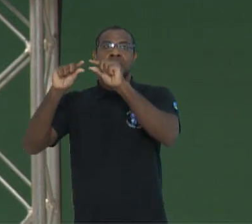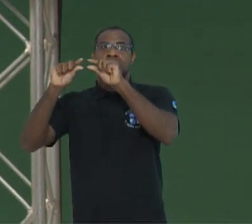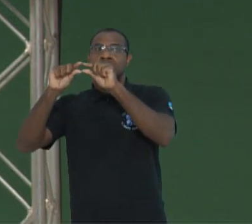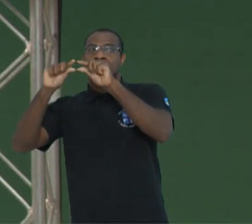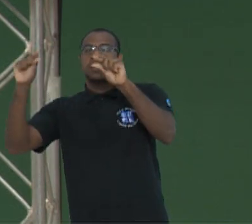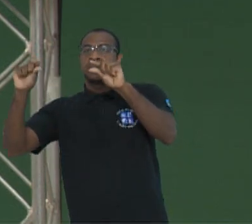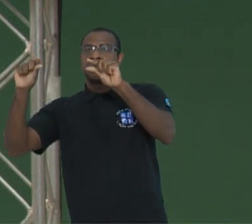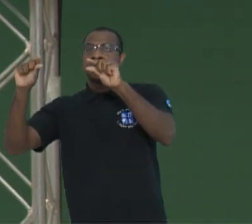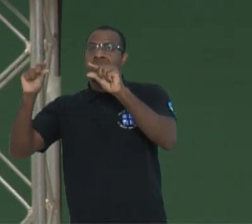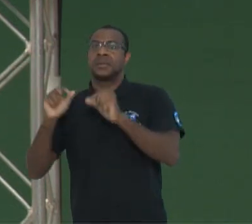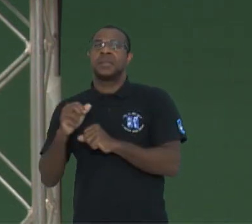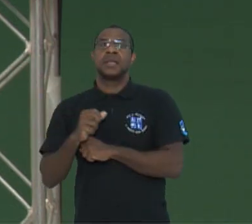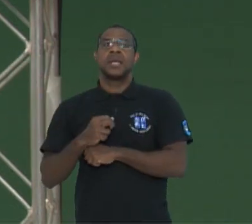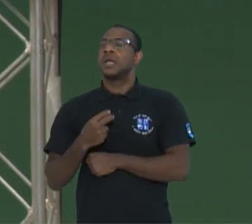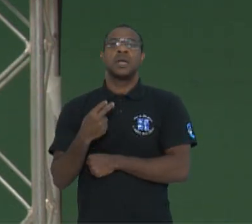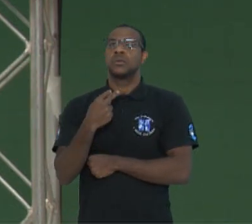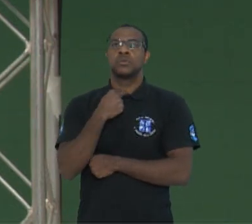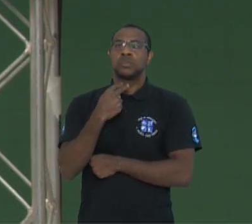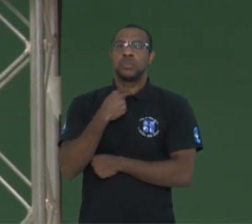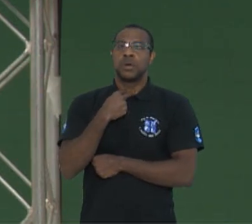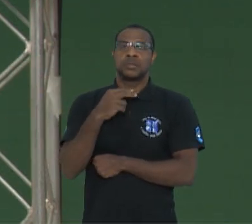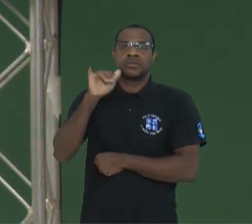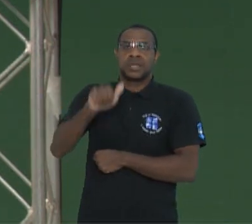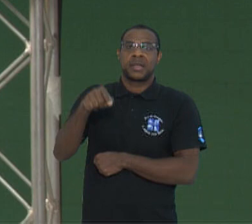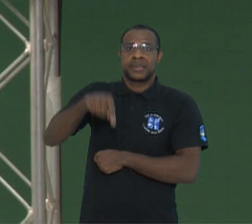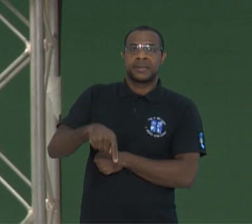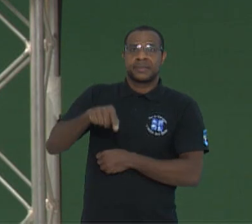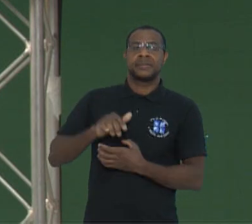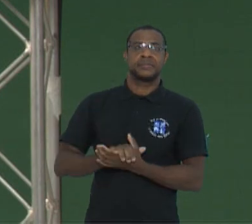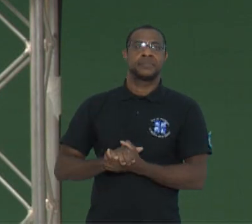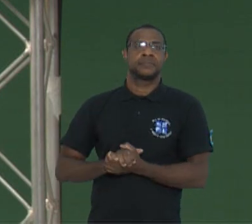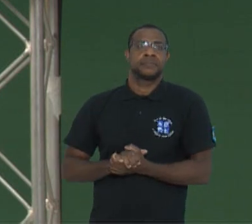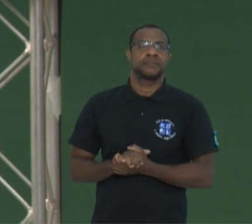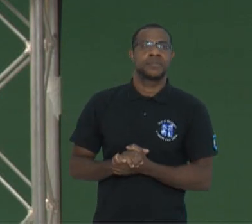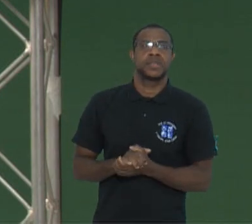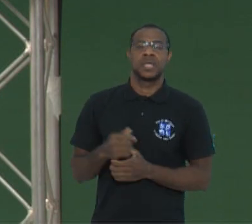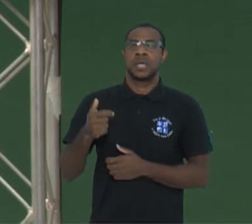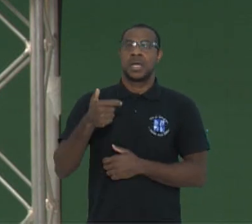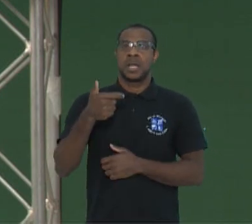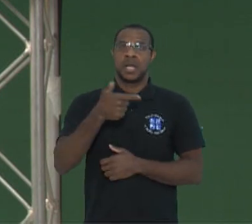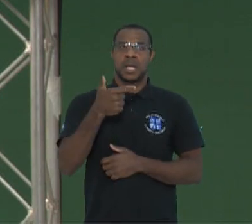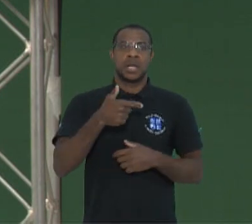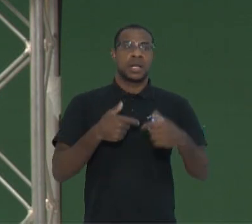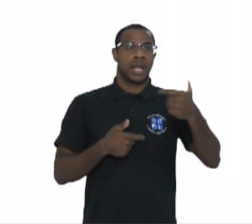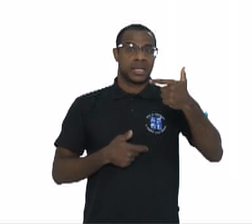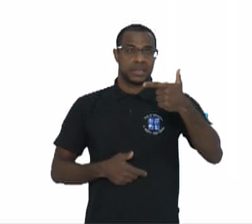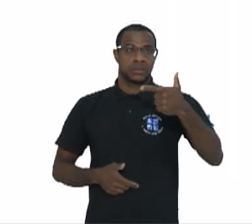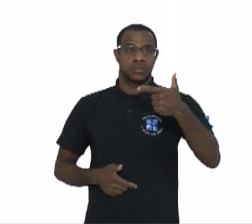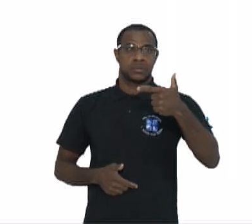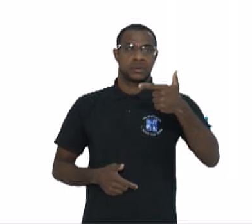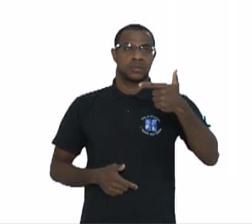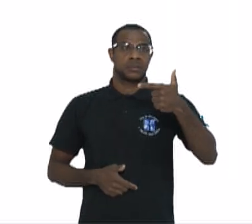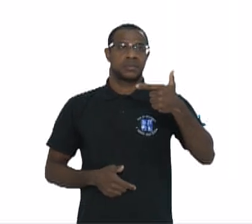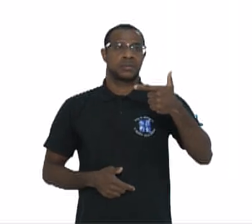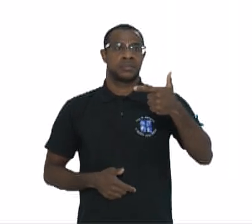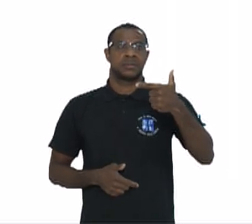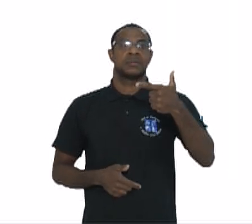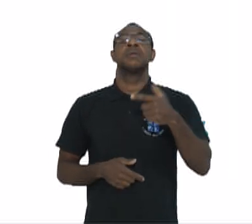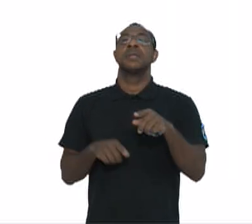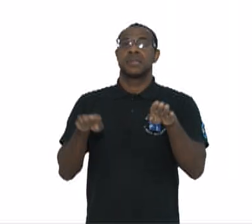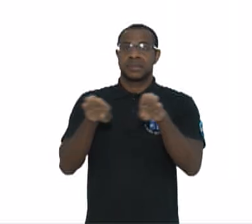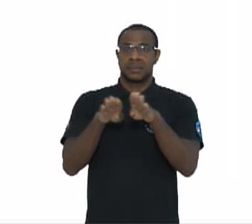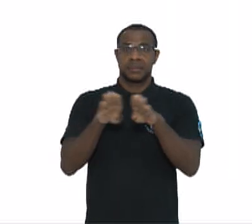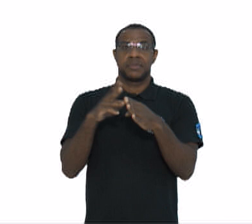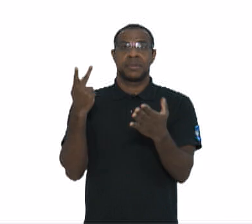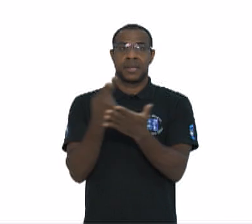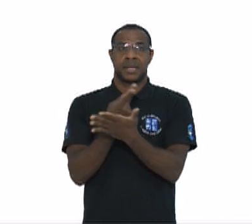não posso estar aqui, eu não posso vir para cá. E a segunda, he can speak English, também está errada.